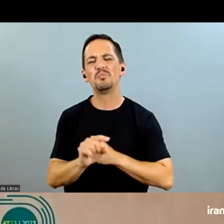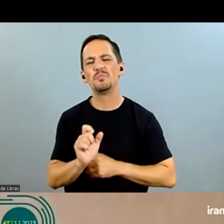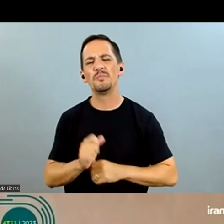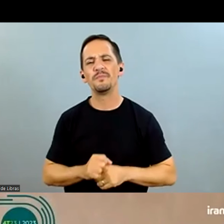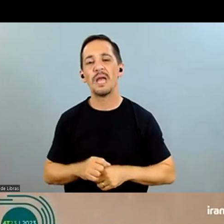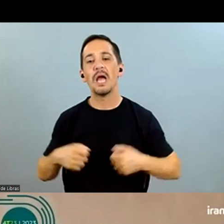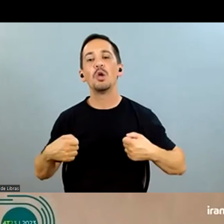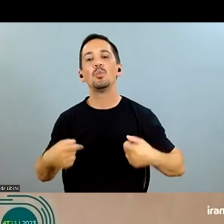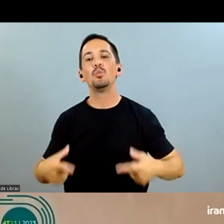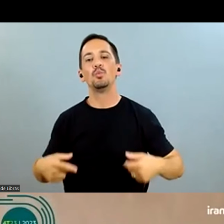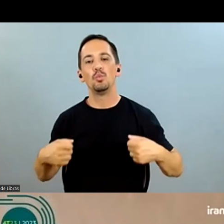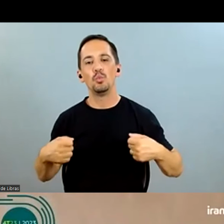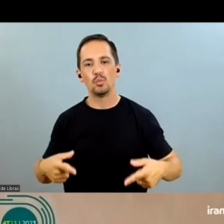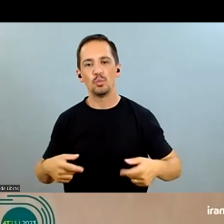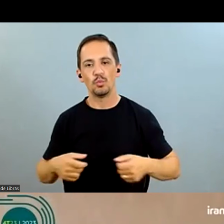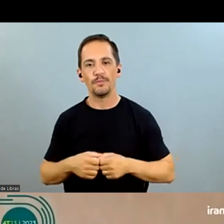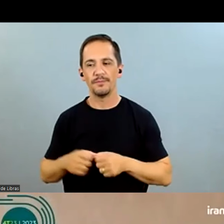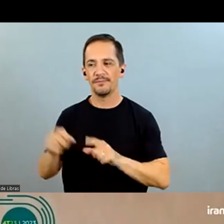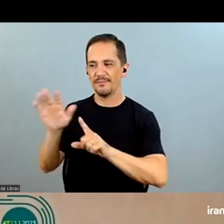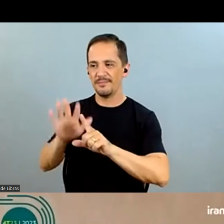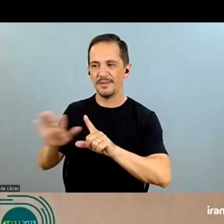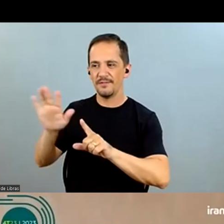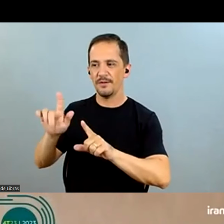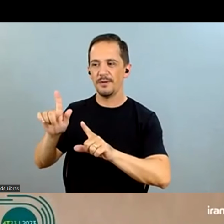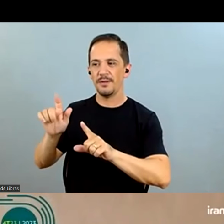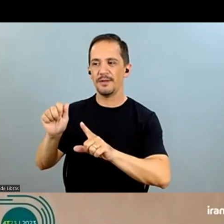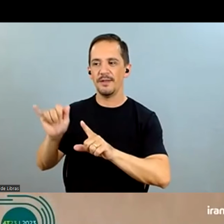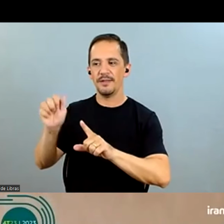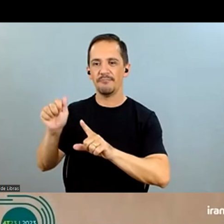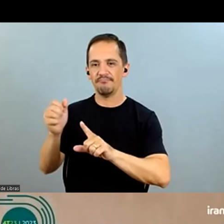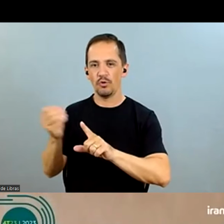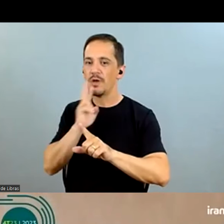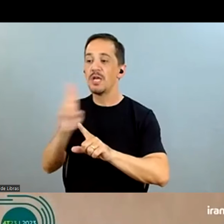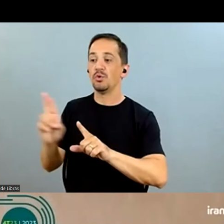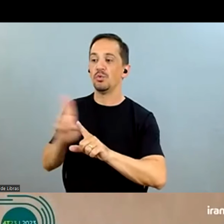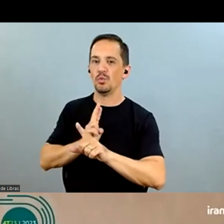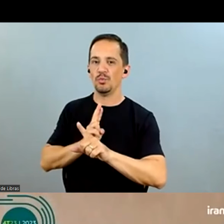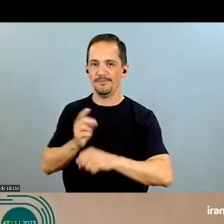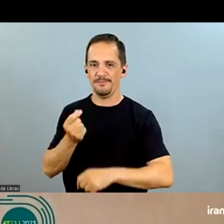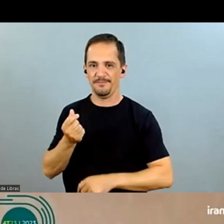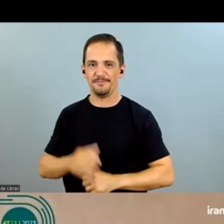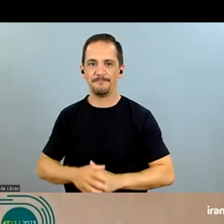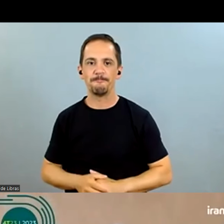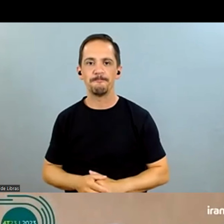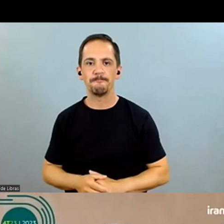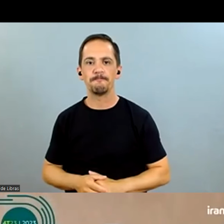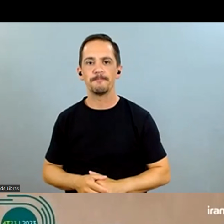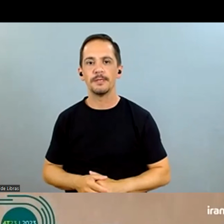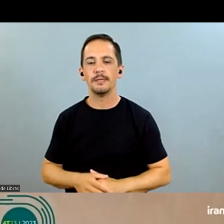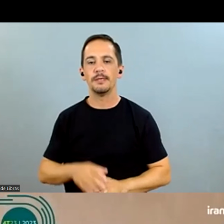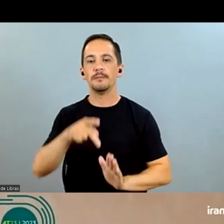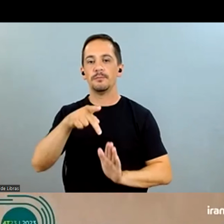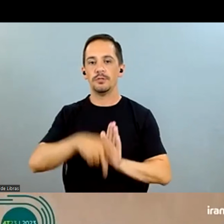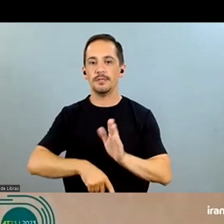Ah cust e retorno da plataforma Gaia É sim nós nós eh Já estamos com os três principais projetos já